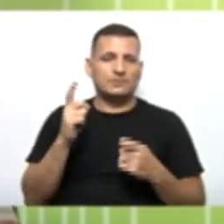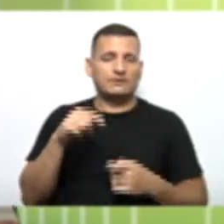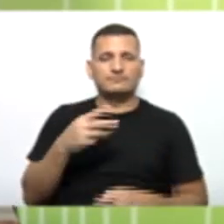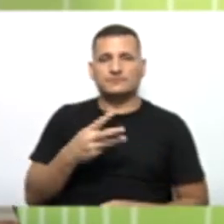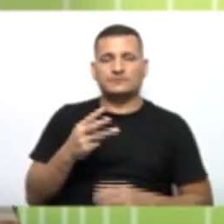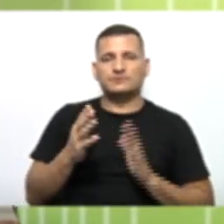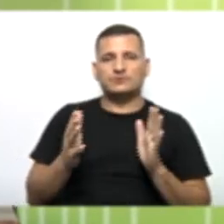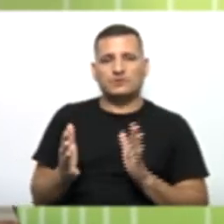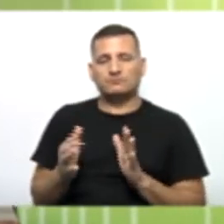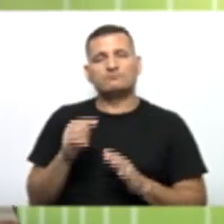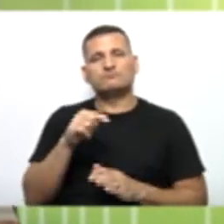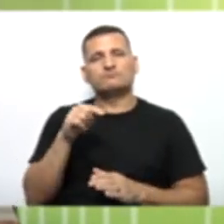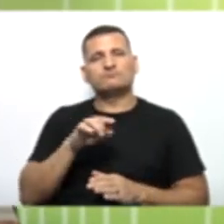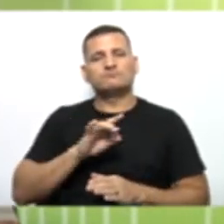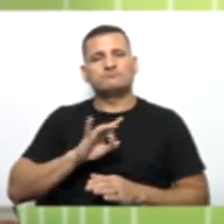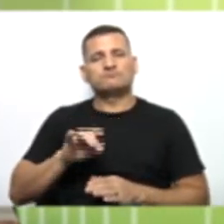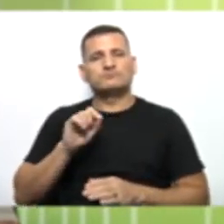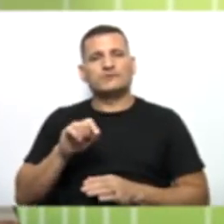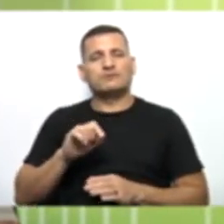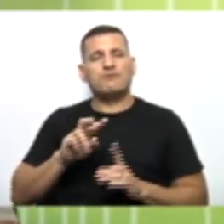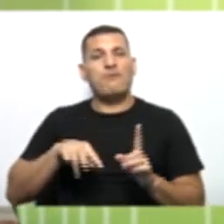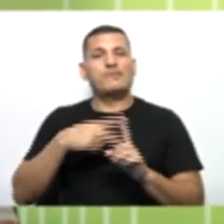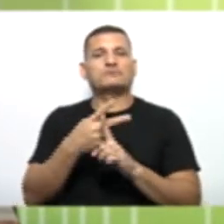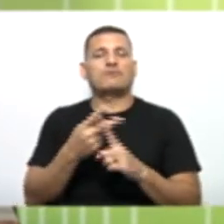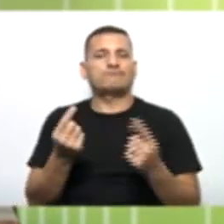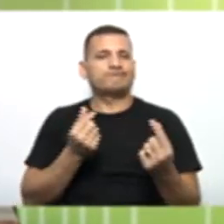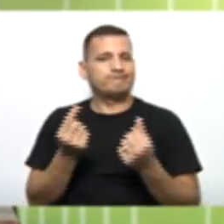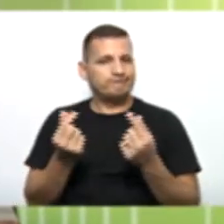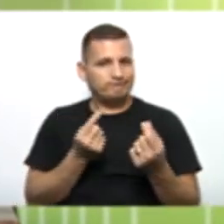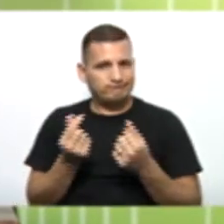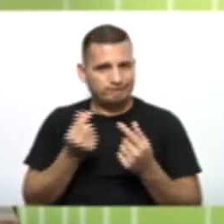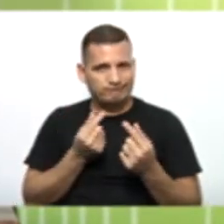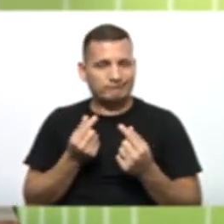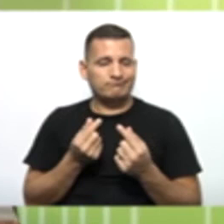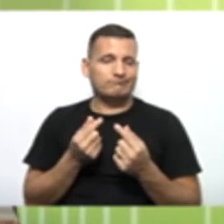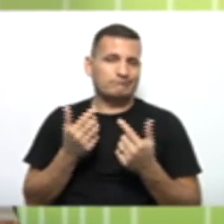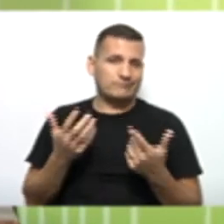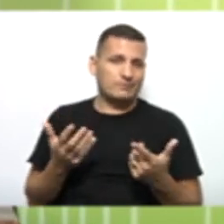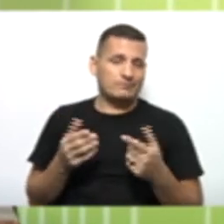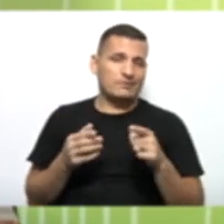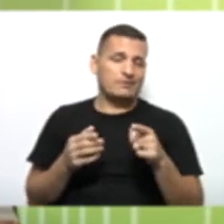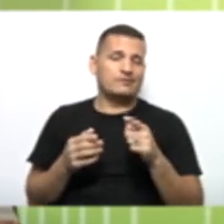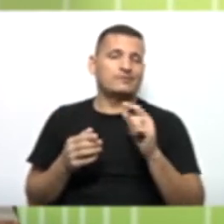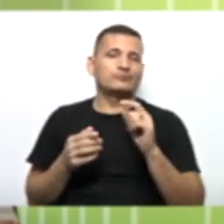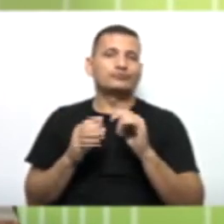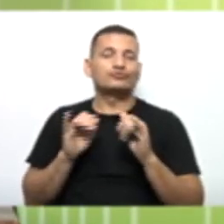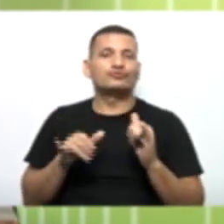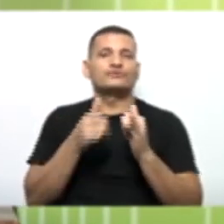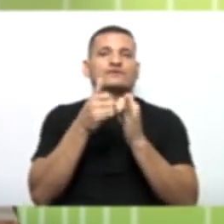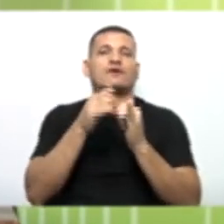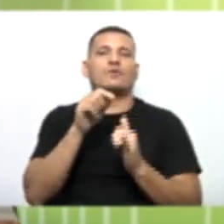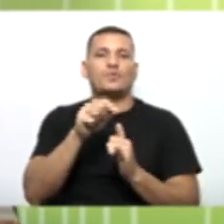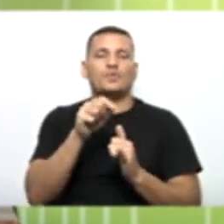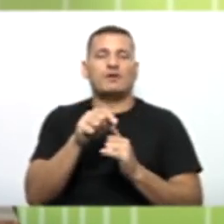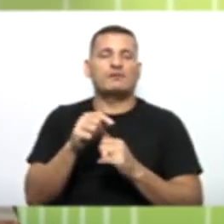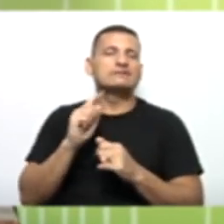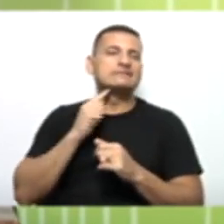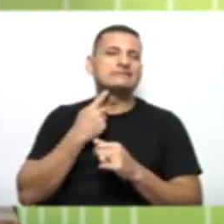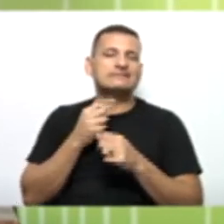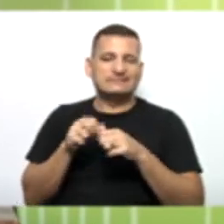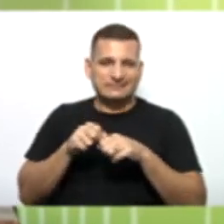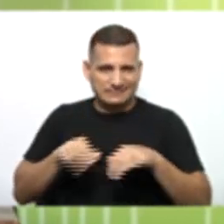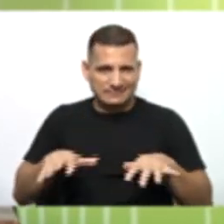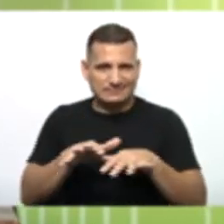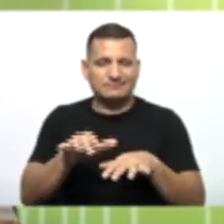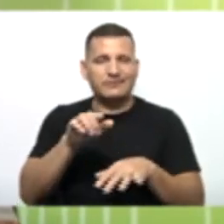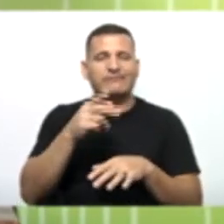Ele está simplesmente querendo aumentar os lucros dele e, para justificar a poluição, ele coloca que